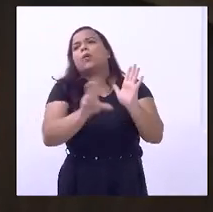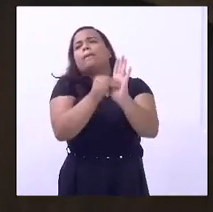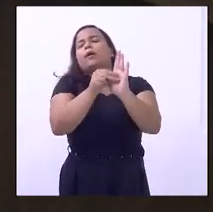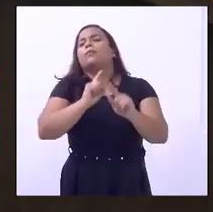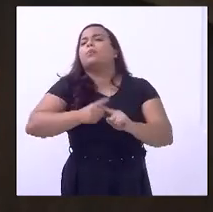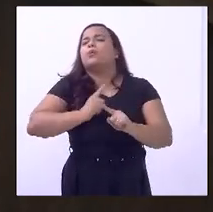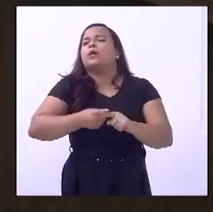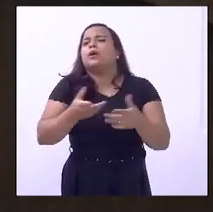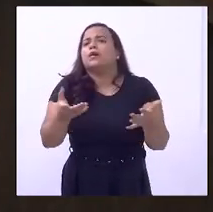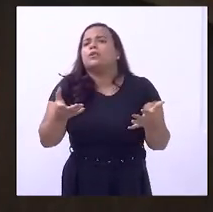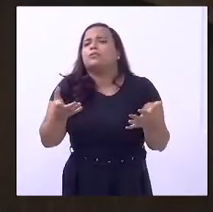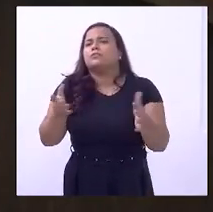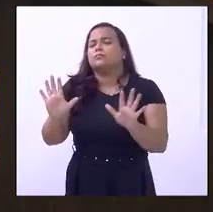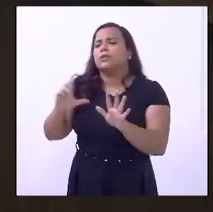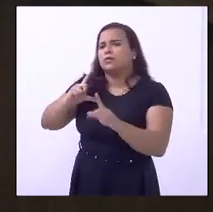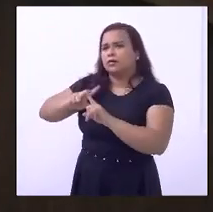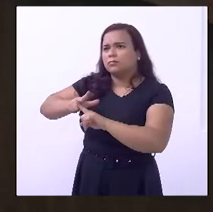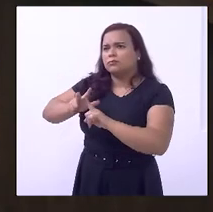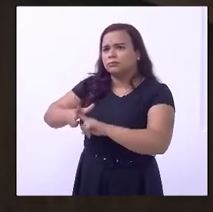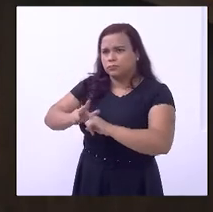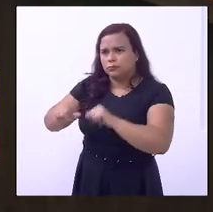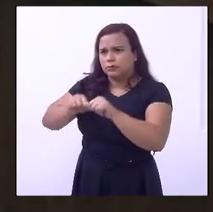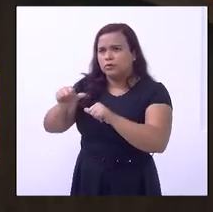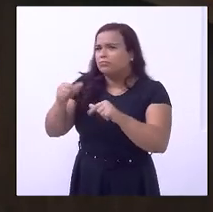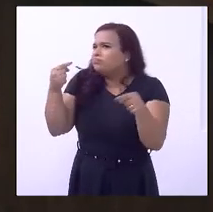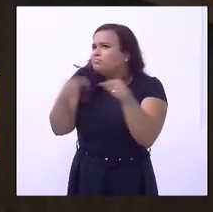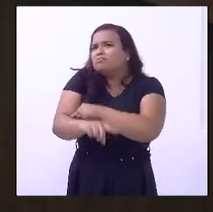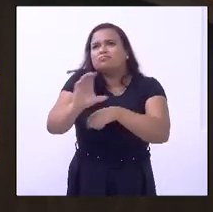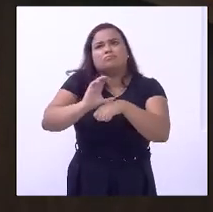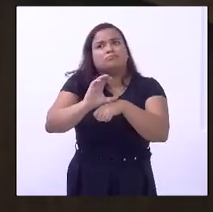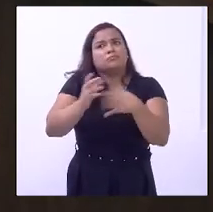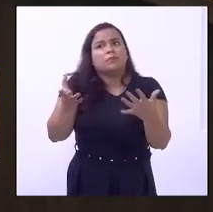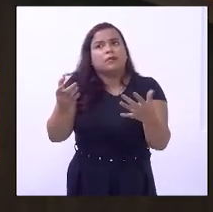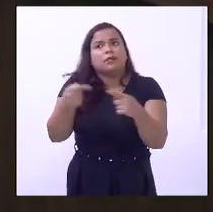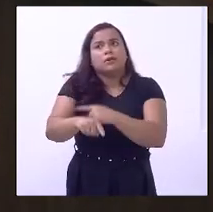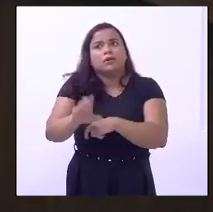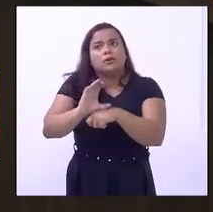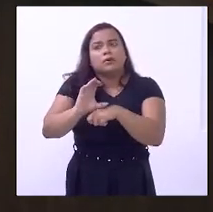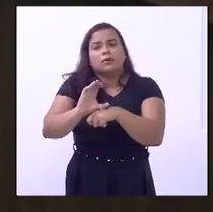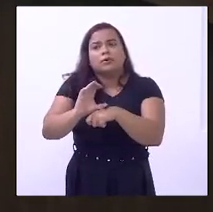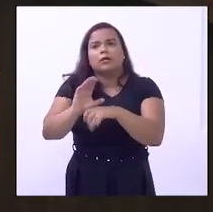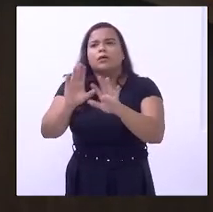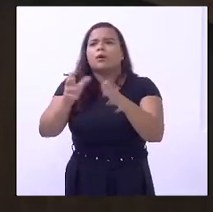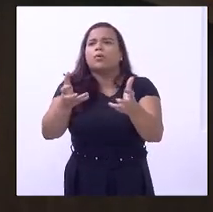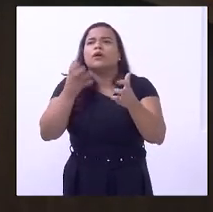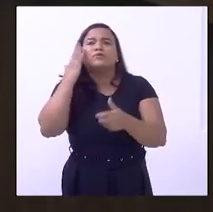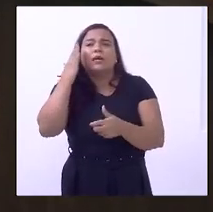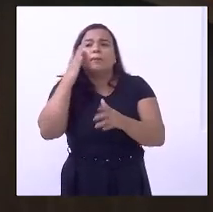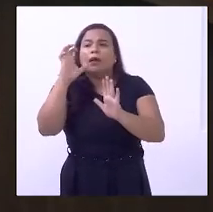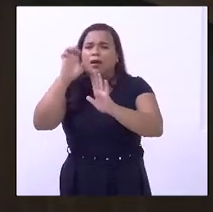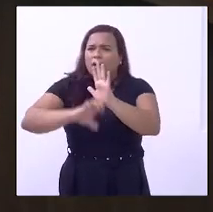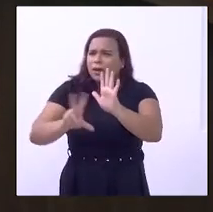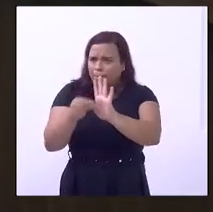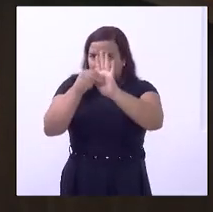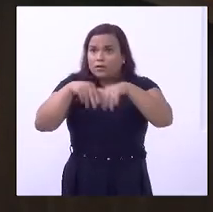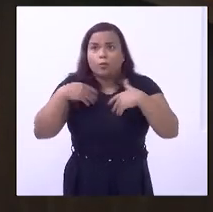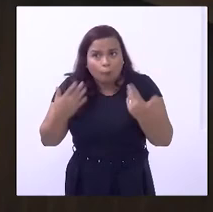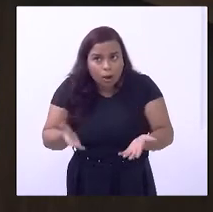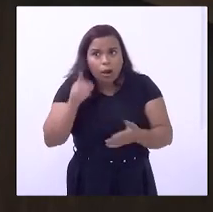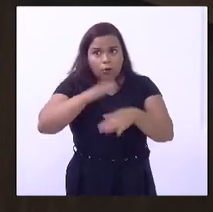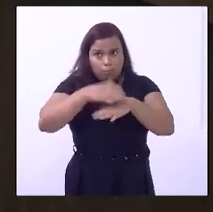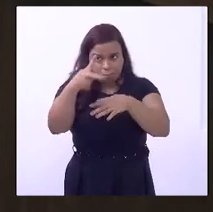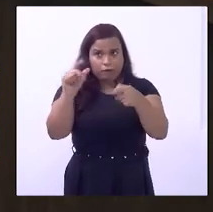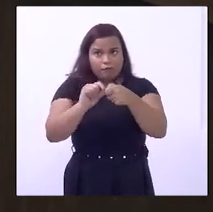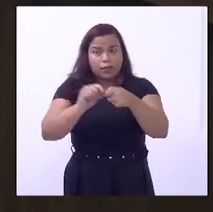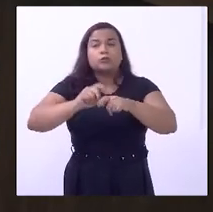forma como está redigido, está inconstitucional. Como? Eu não ouvi. Eu queria saber que emenda a Vossa Excelência fez,